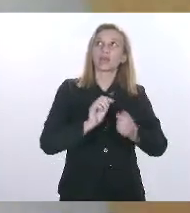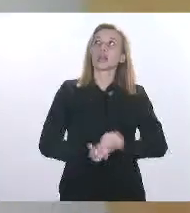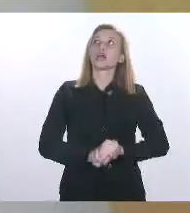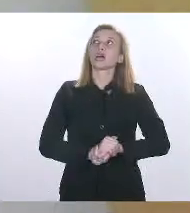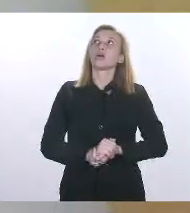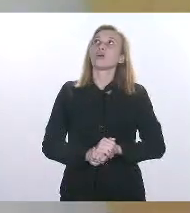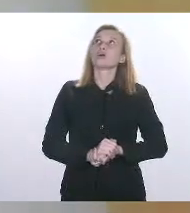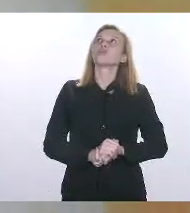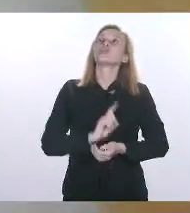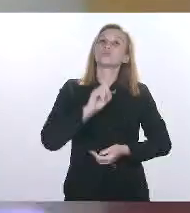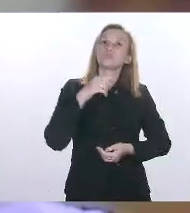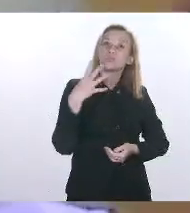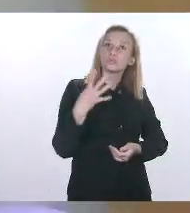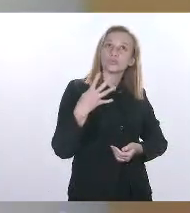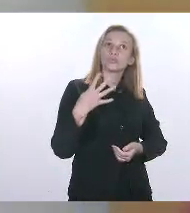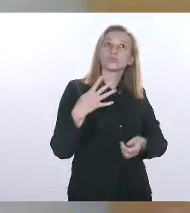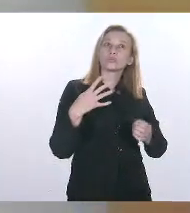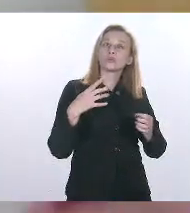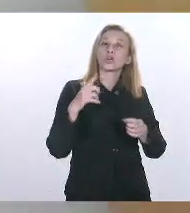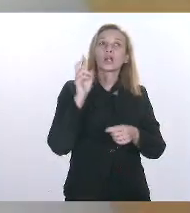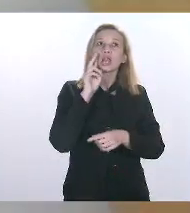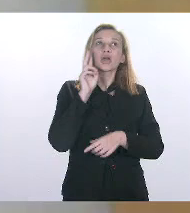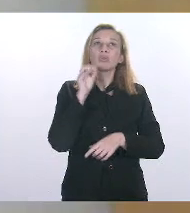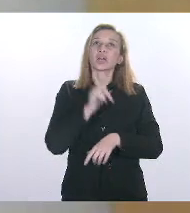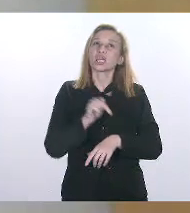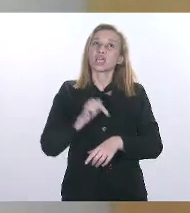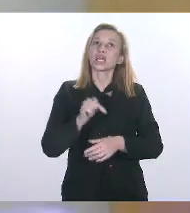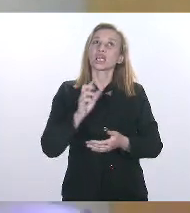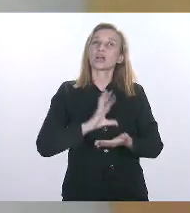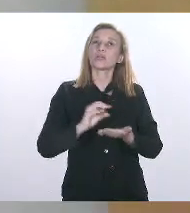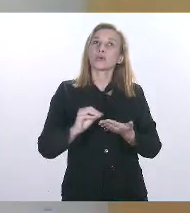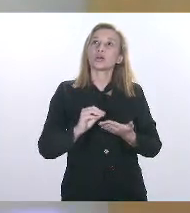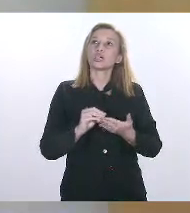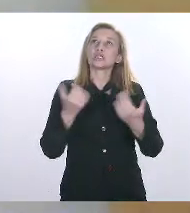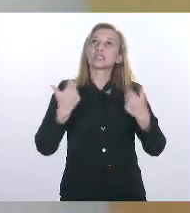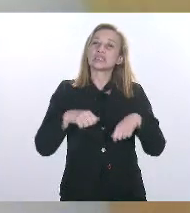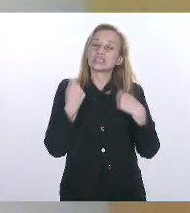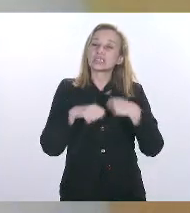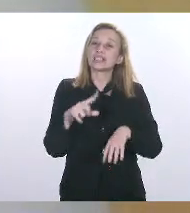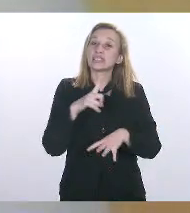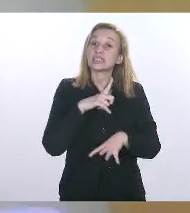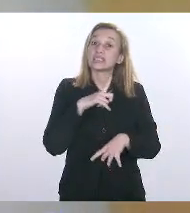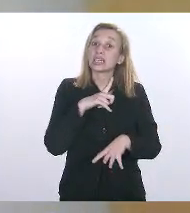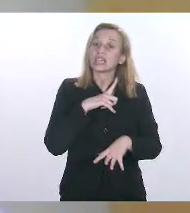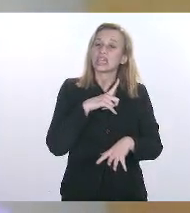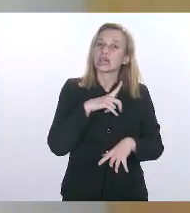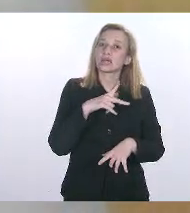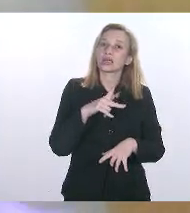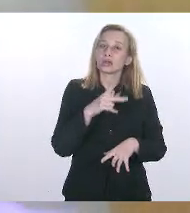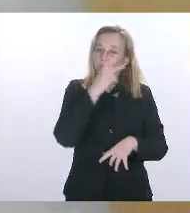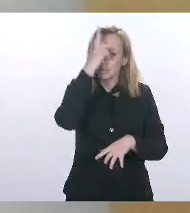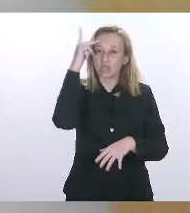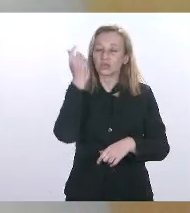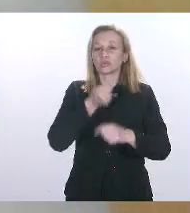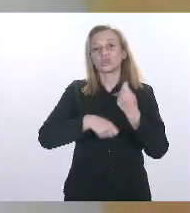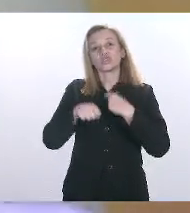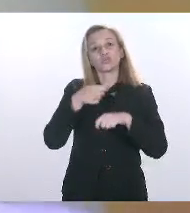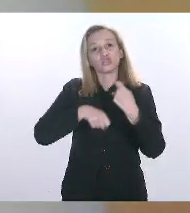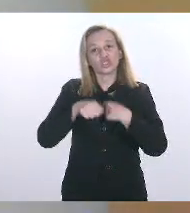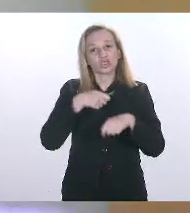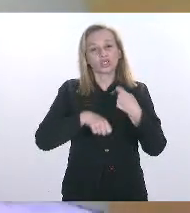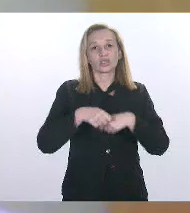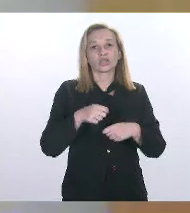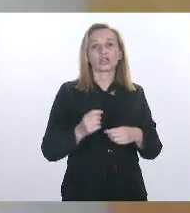uma quarta pauta que lembro aqui, a pauta relativa à necessidade de ter pessoal administrativo